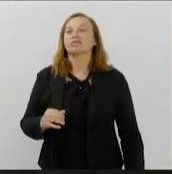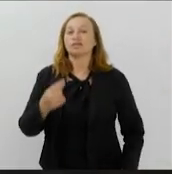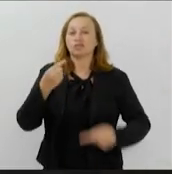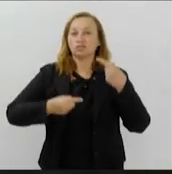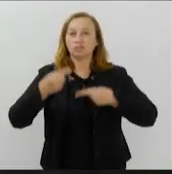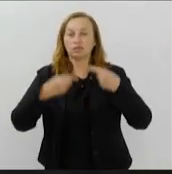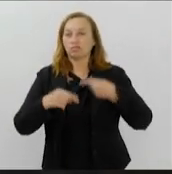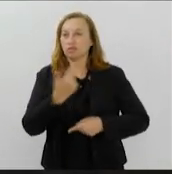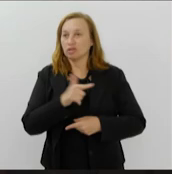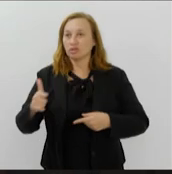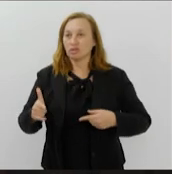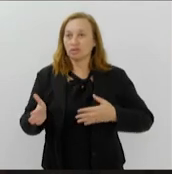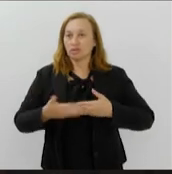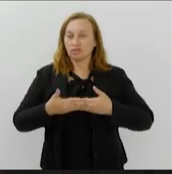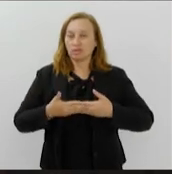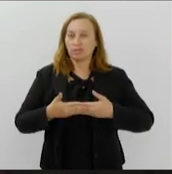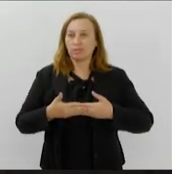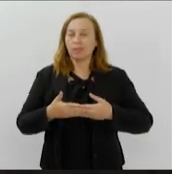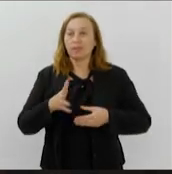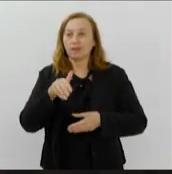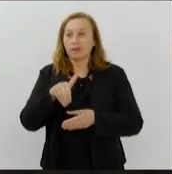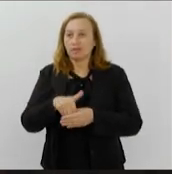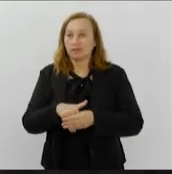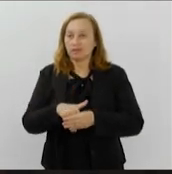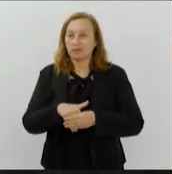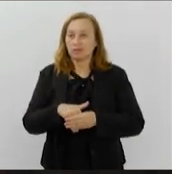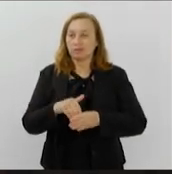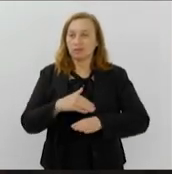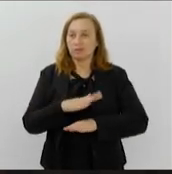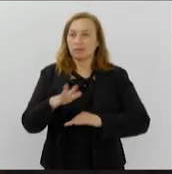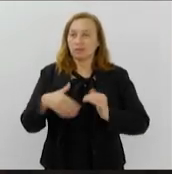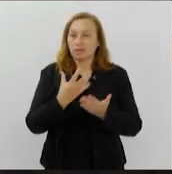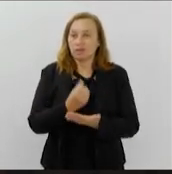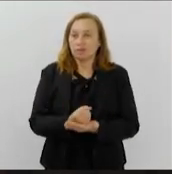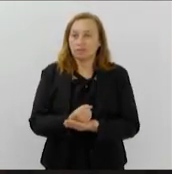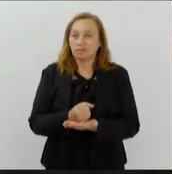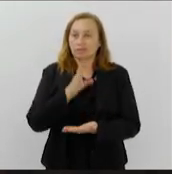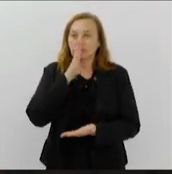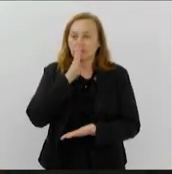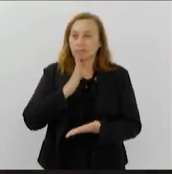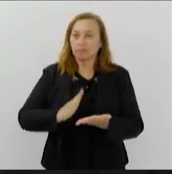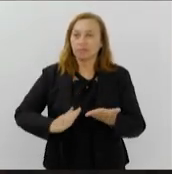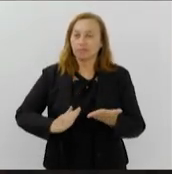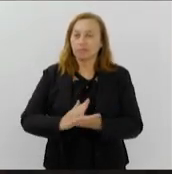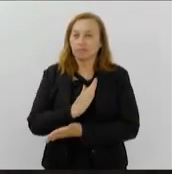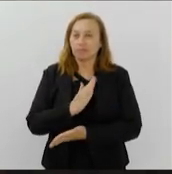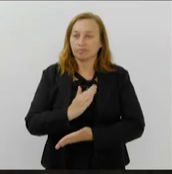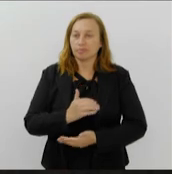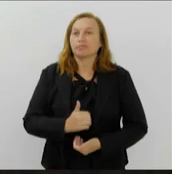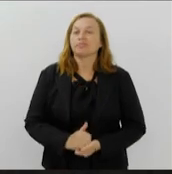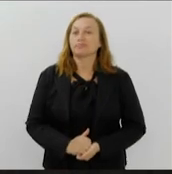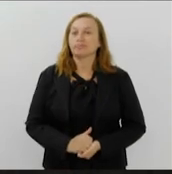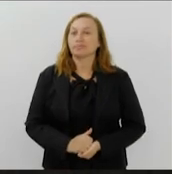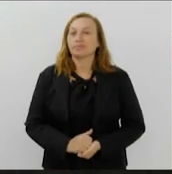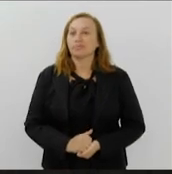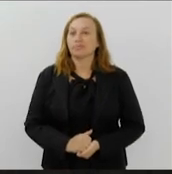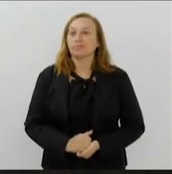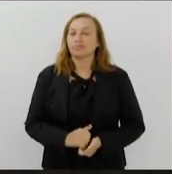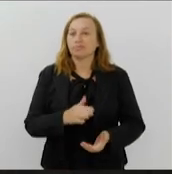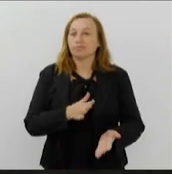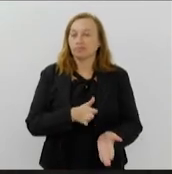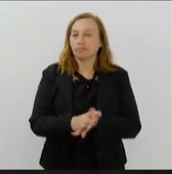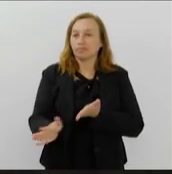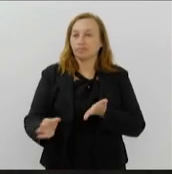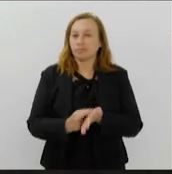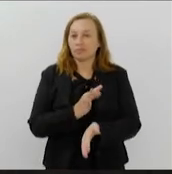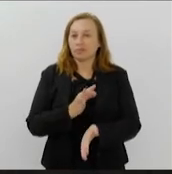discussão, não havendo quem queira discutir, encerrada a discussão. Em votação, os senhores que aprovam permaneçam como estão. Aprovado, vai a